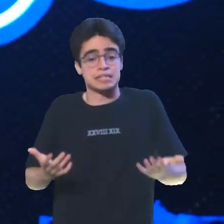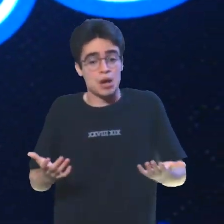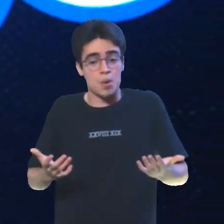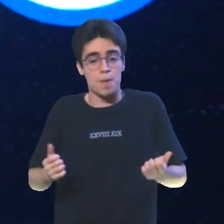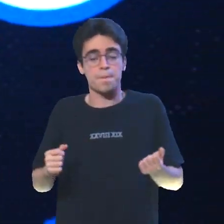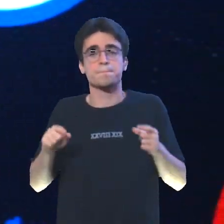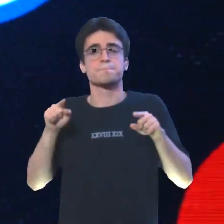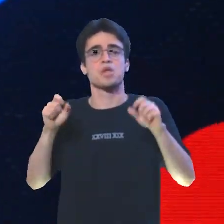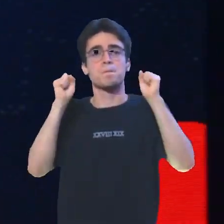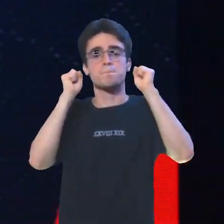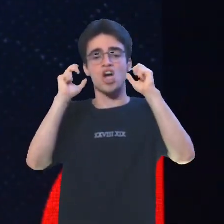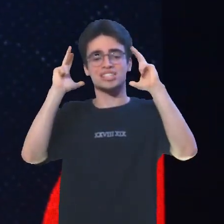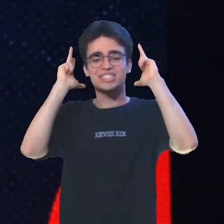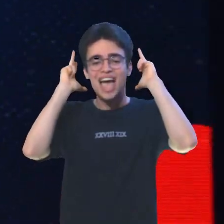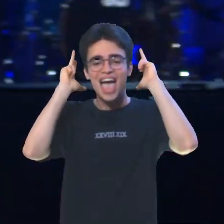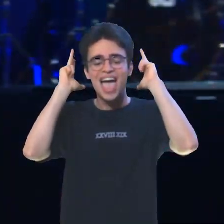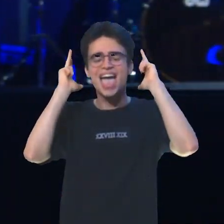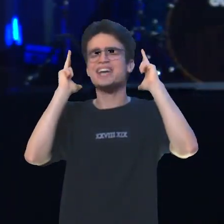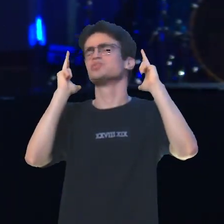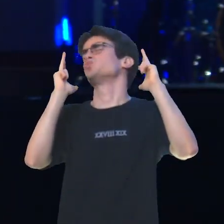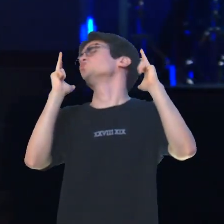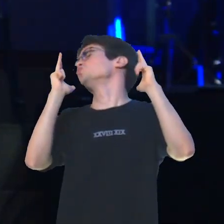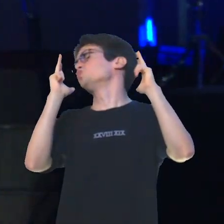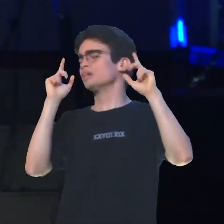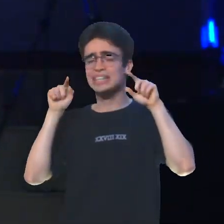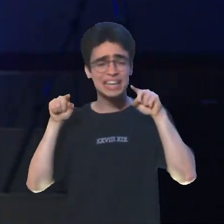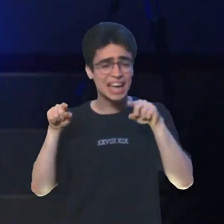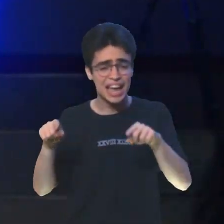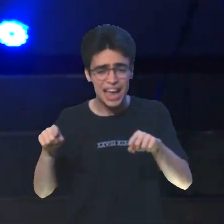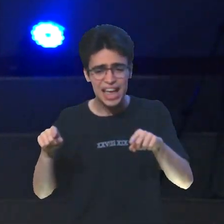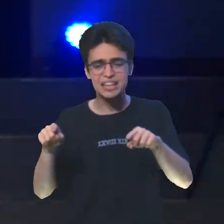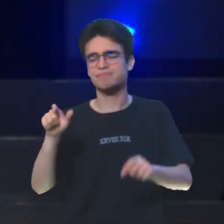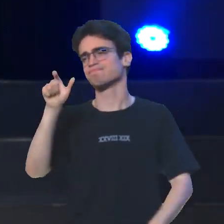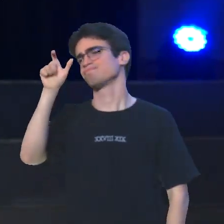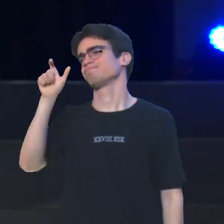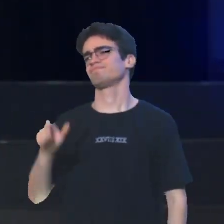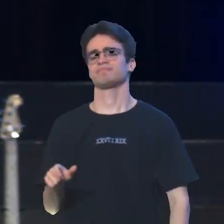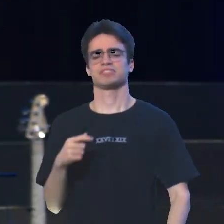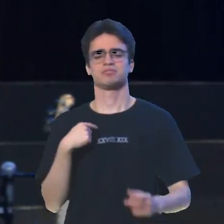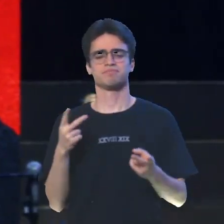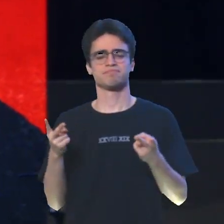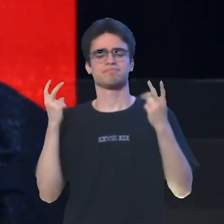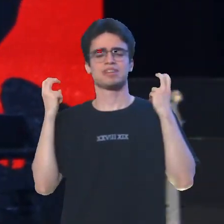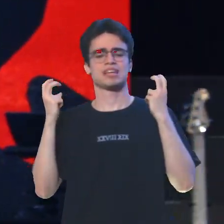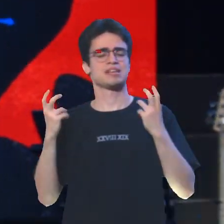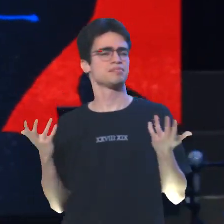Moisés, eu não sei vocês, mas para mim é um personagem extremamente